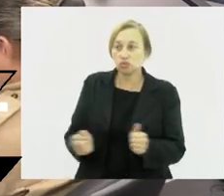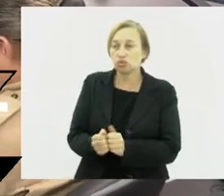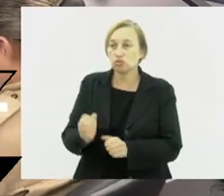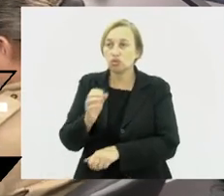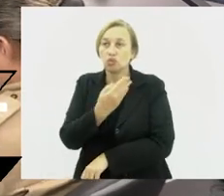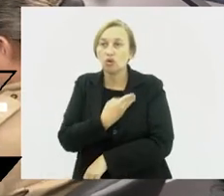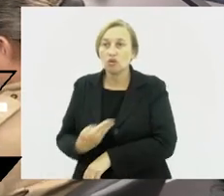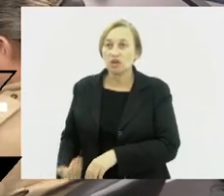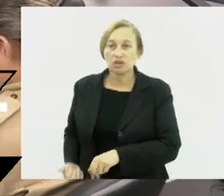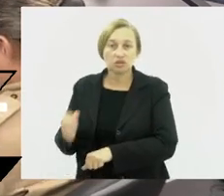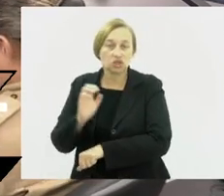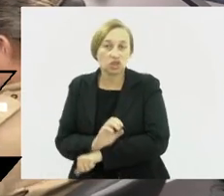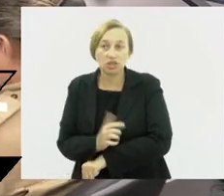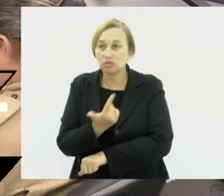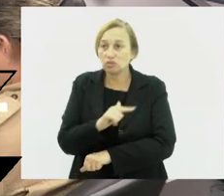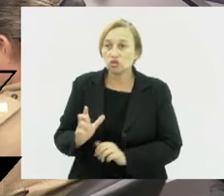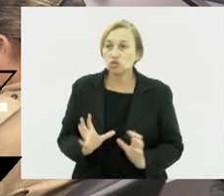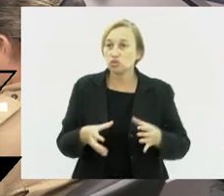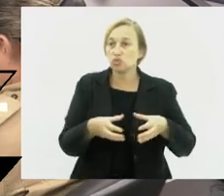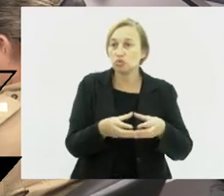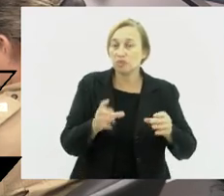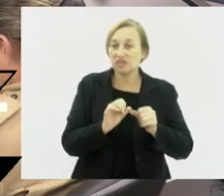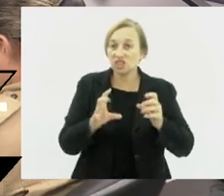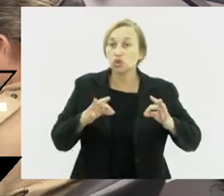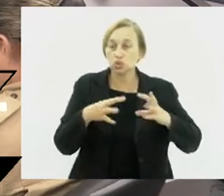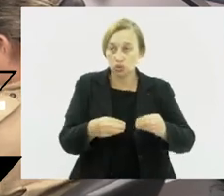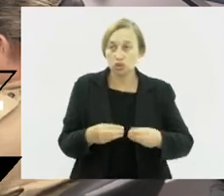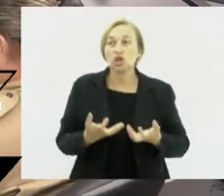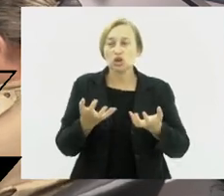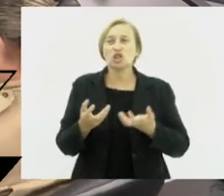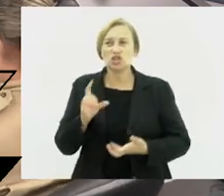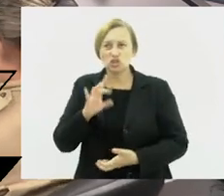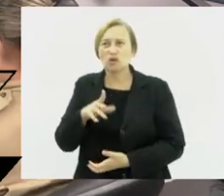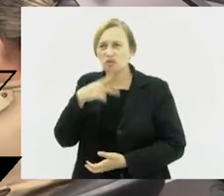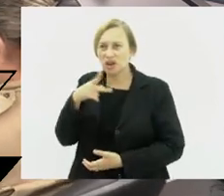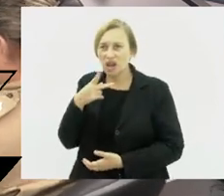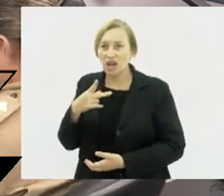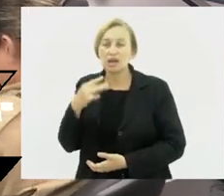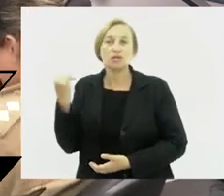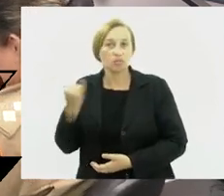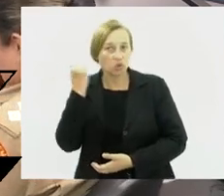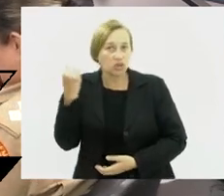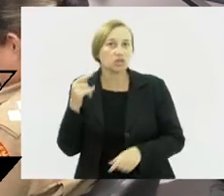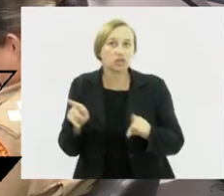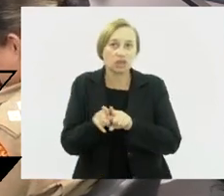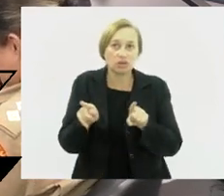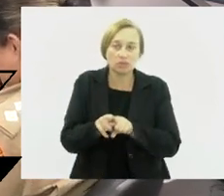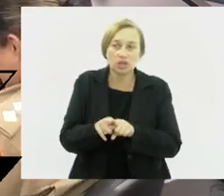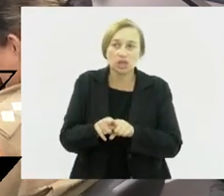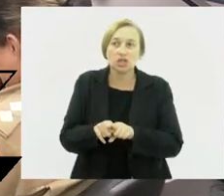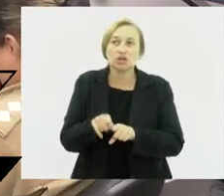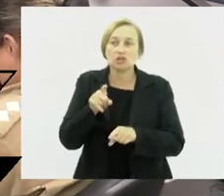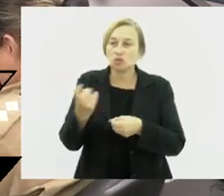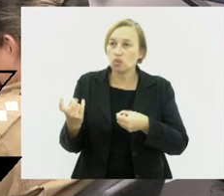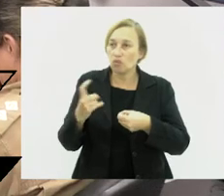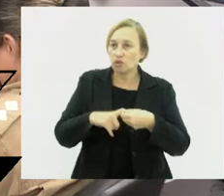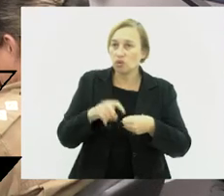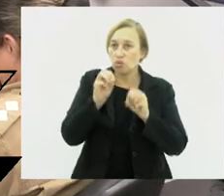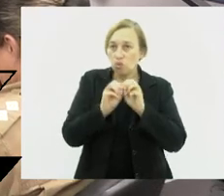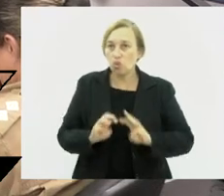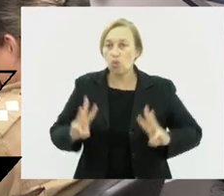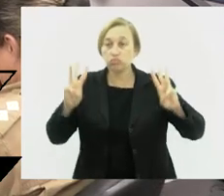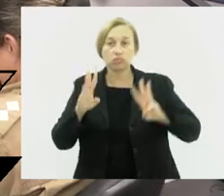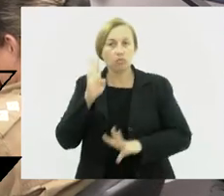não tinha time para fazer todas as ações. E aí eu quero só falar uma coisa importante. Falou-se aqui em convênios com ONGs.